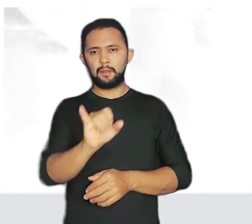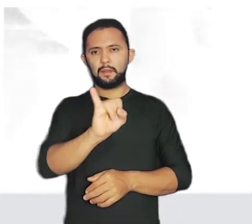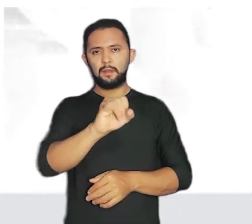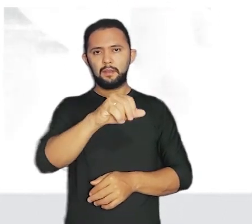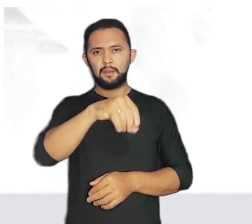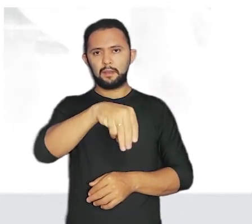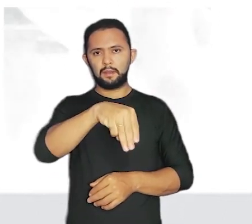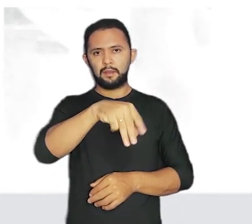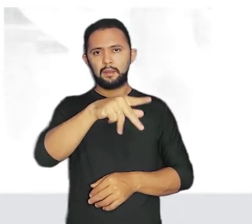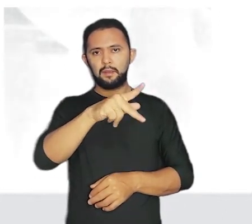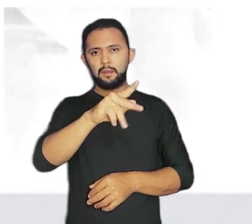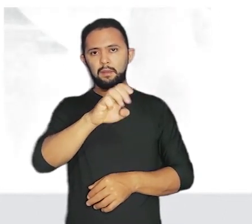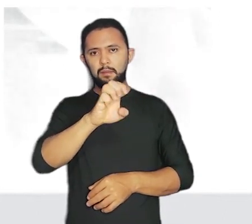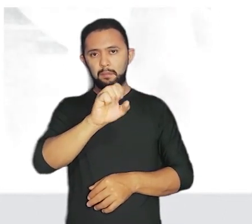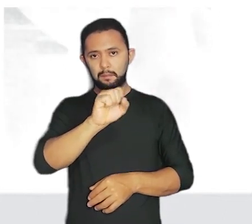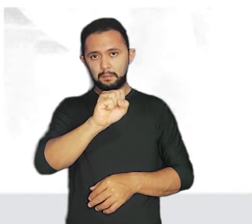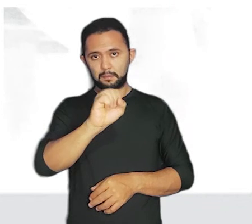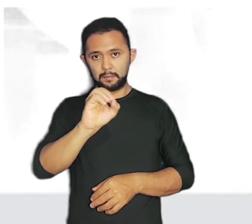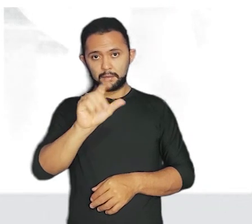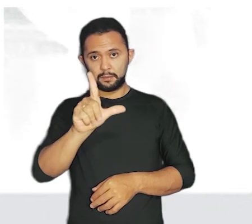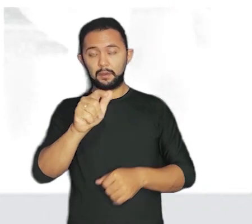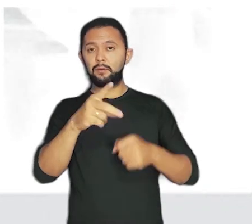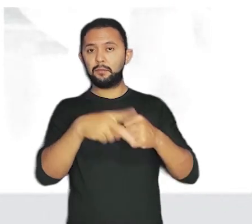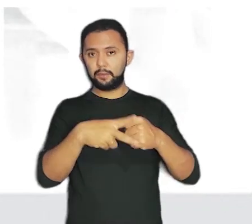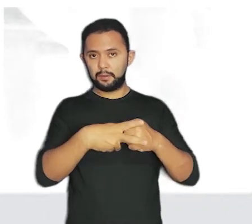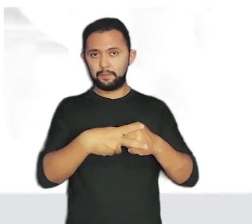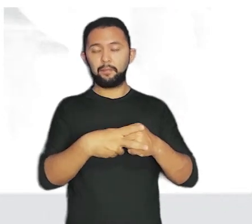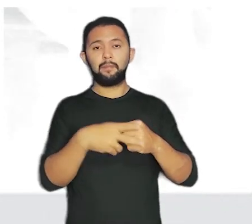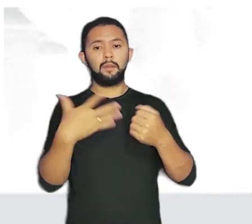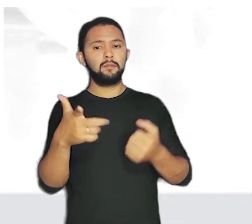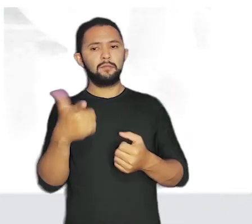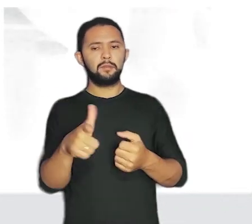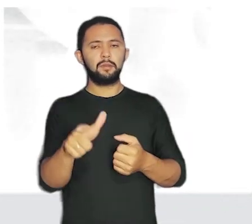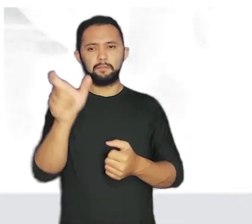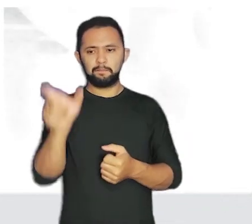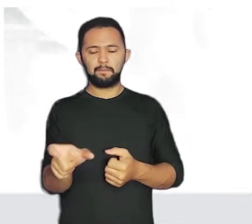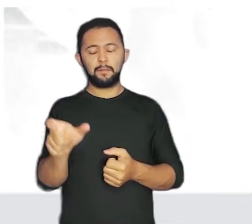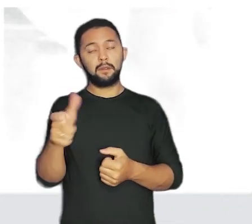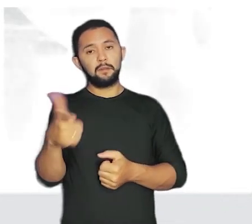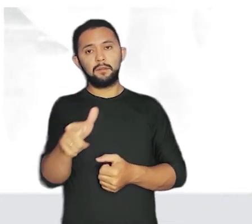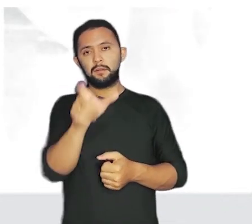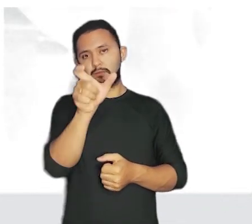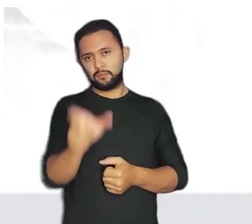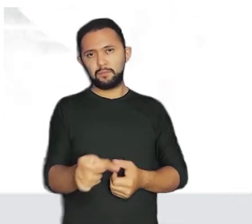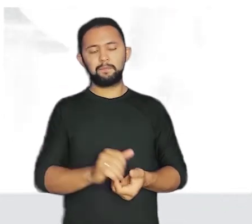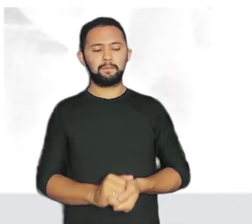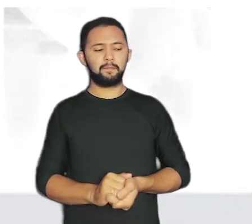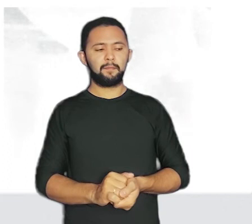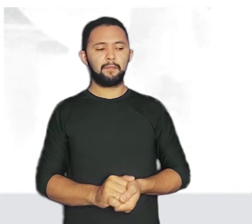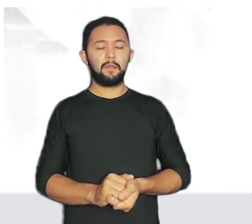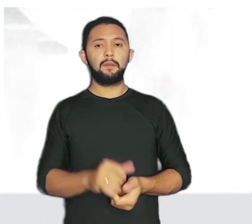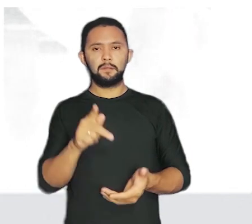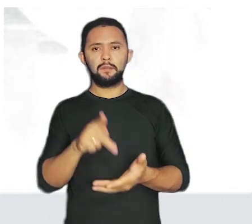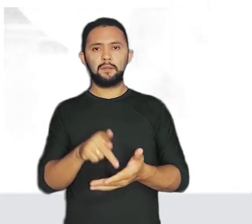impessoal, ele não vai fazer referência a nenhuma pessoa. Então, se ele não tem pessoa, consequentemente, também não tem sujeito. Então, a alternativa correta, realmente,